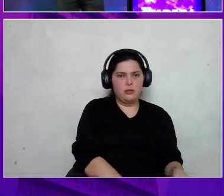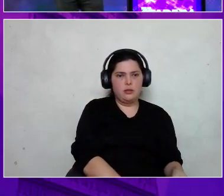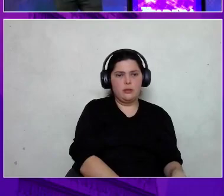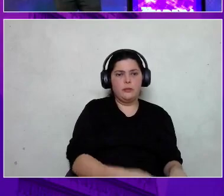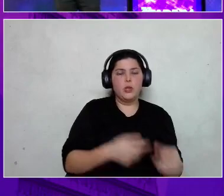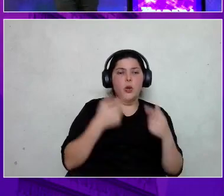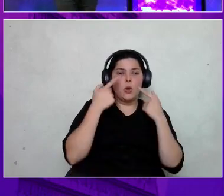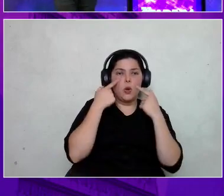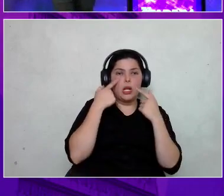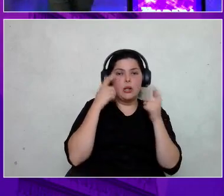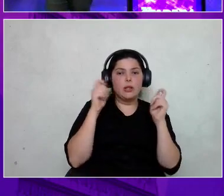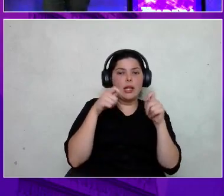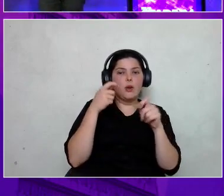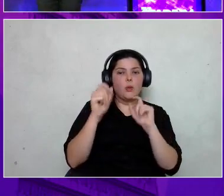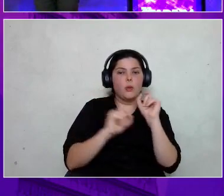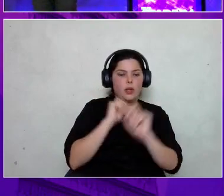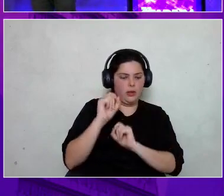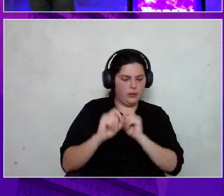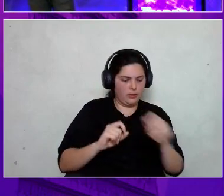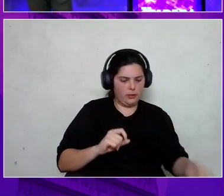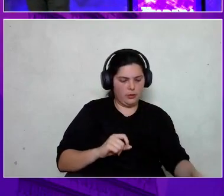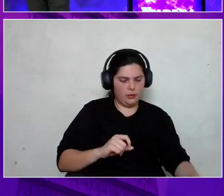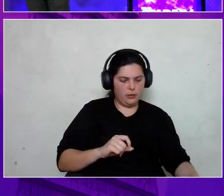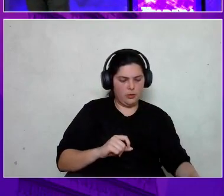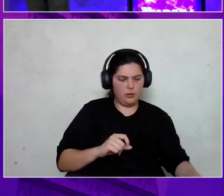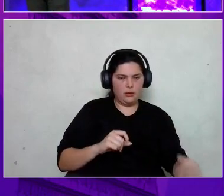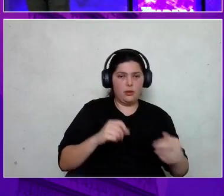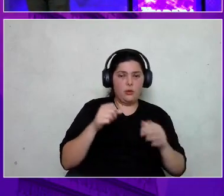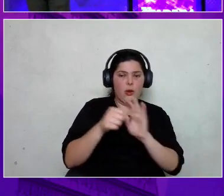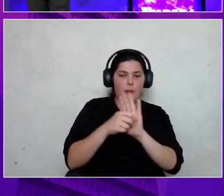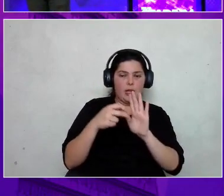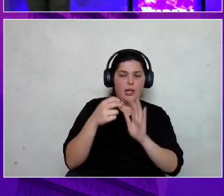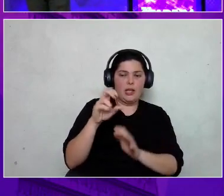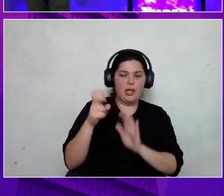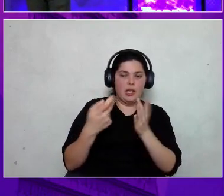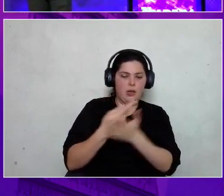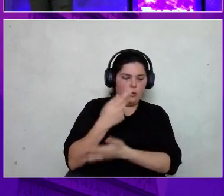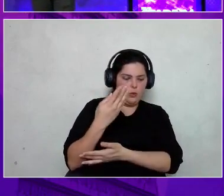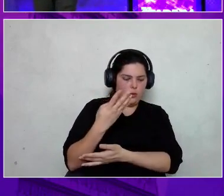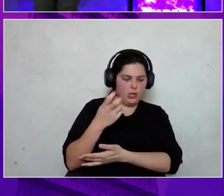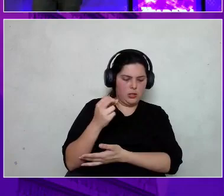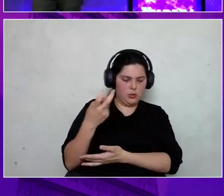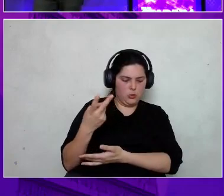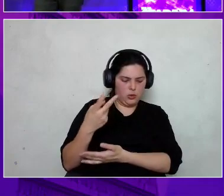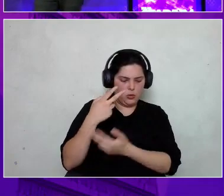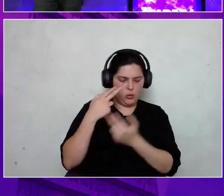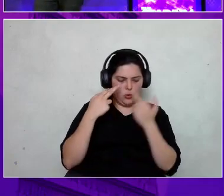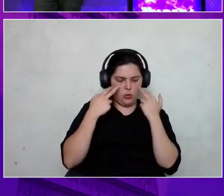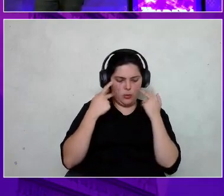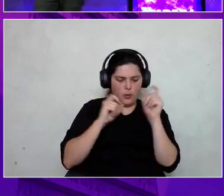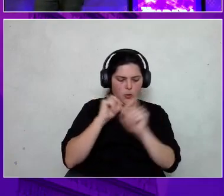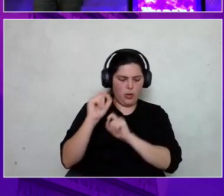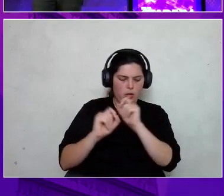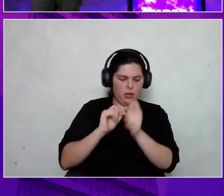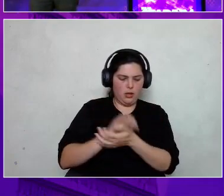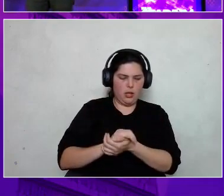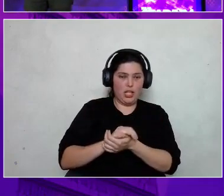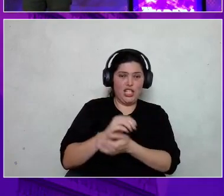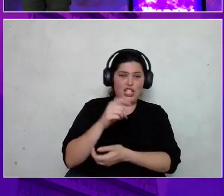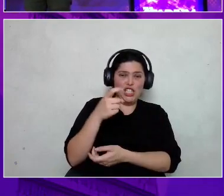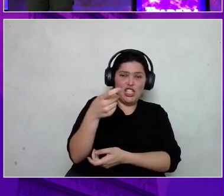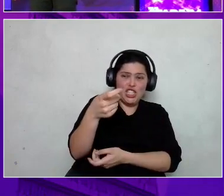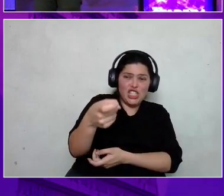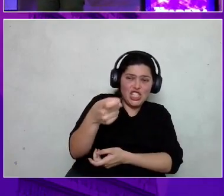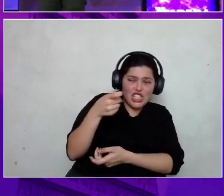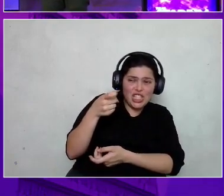por exemplo, a sua aplicação dá um erro 402. O que, que é normal? Aparecer X na tela,